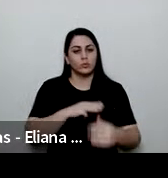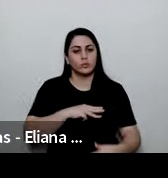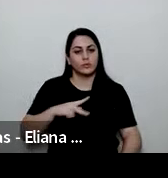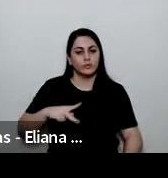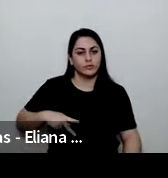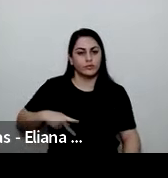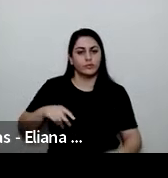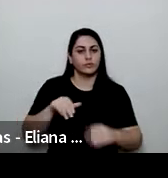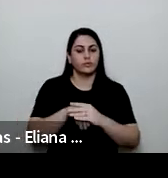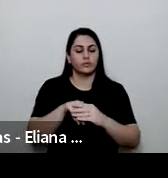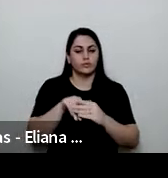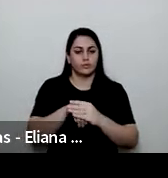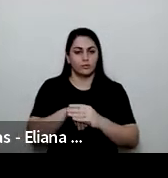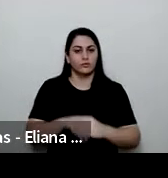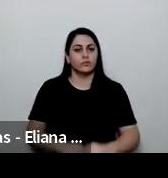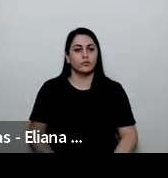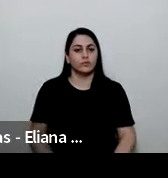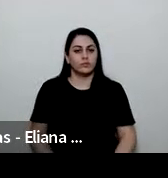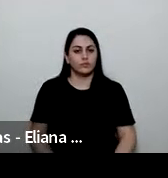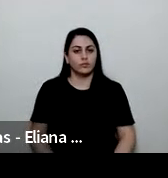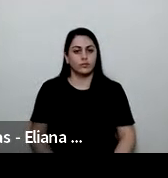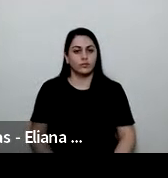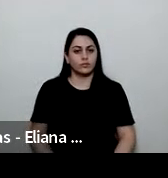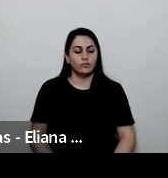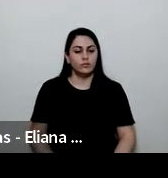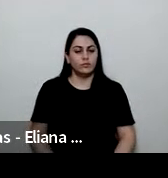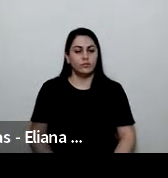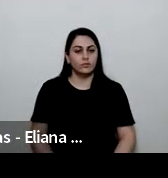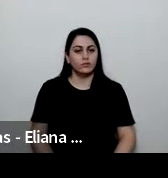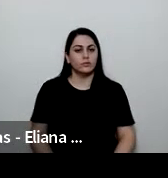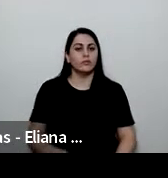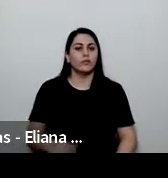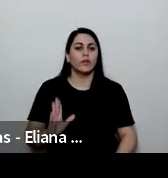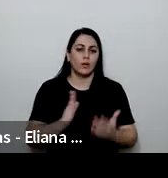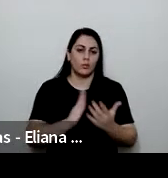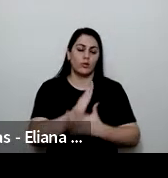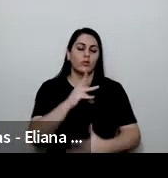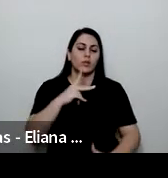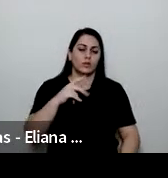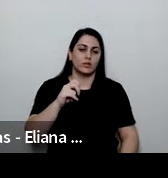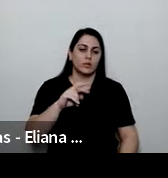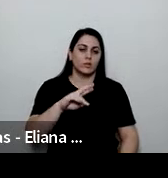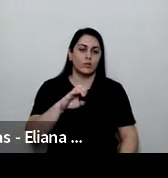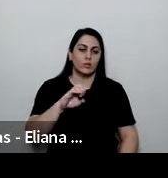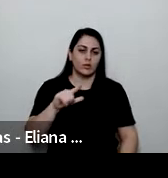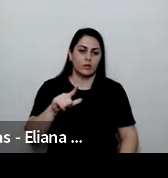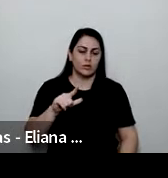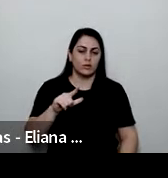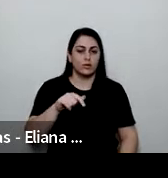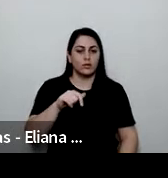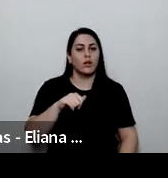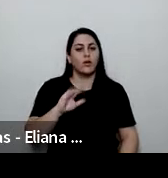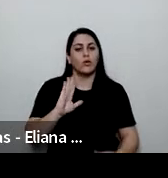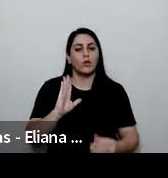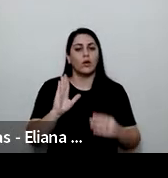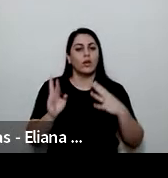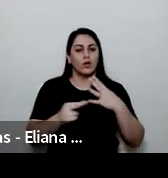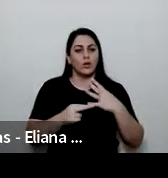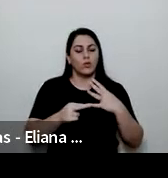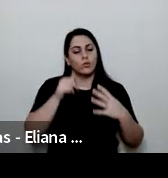Público eleitoral sim pelo parcial provimento do recurso interposto por Maria Paula Azevedo